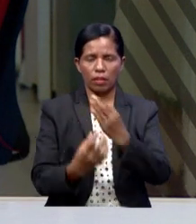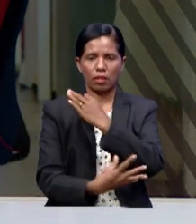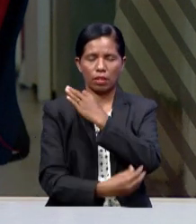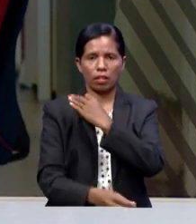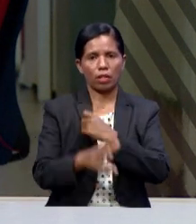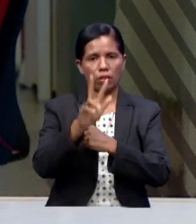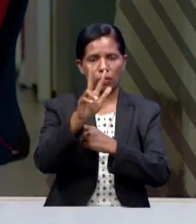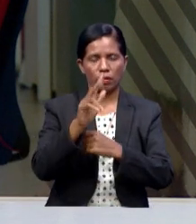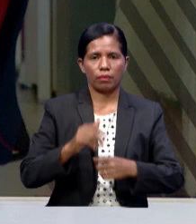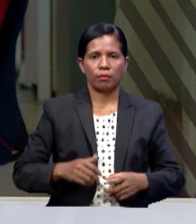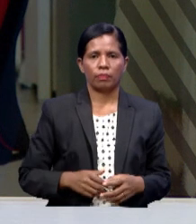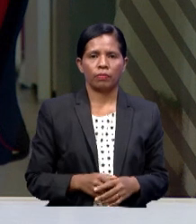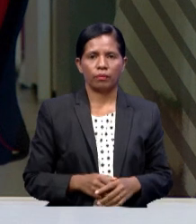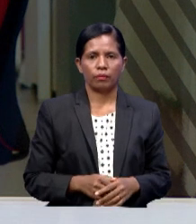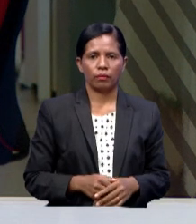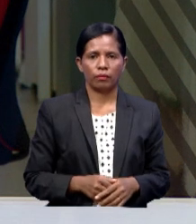tolo.